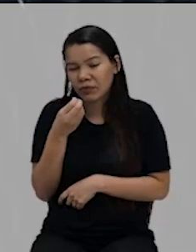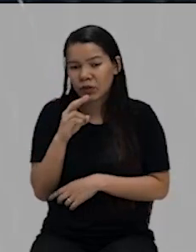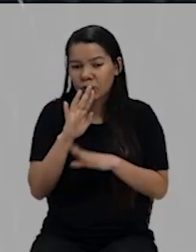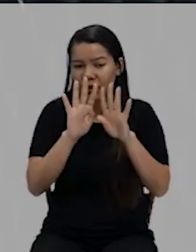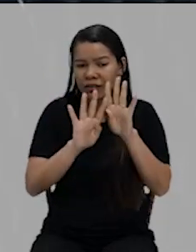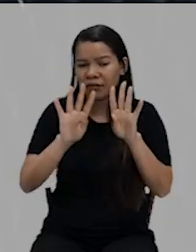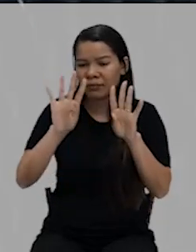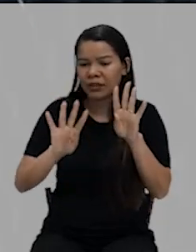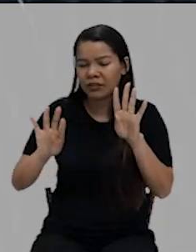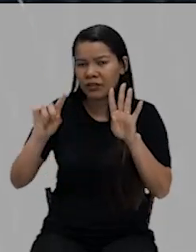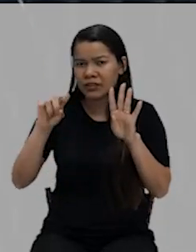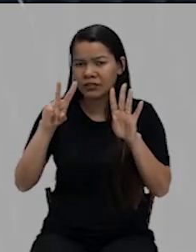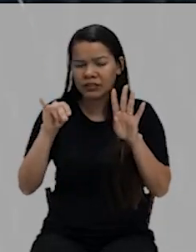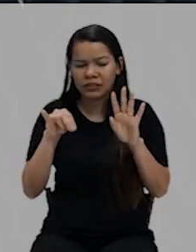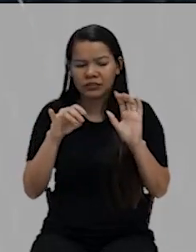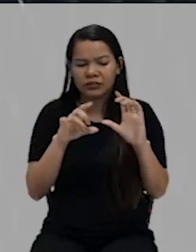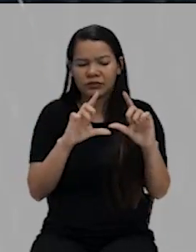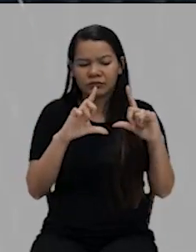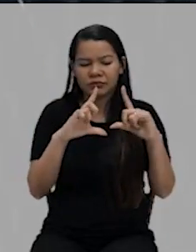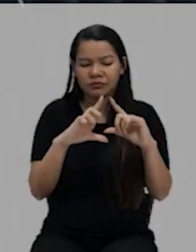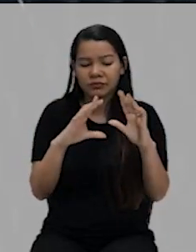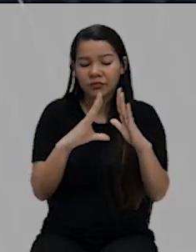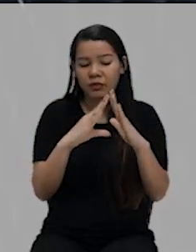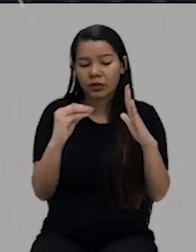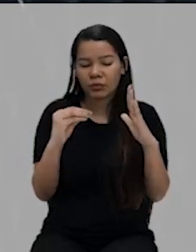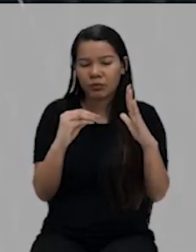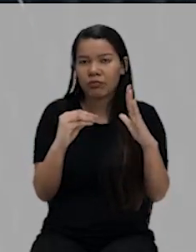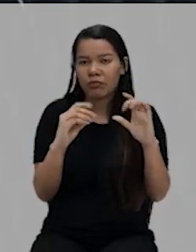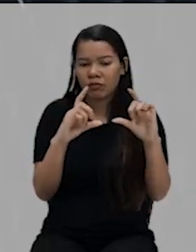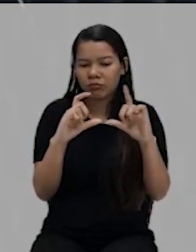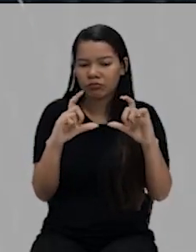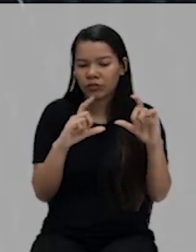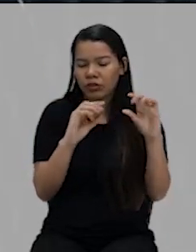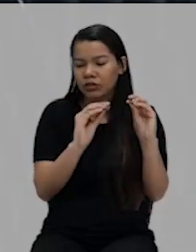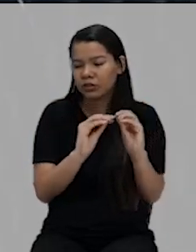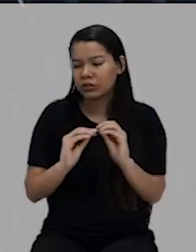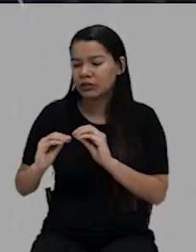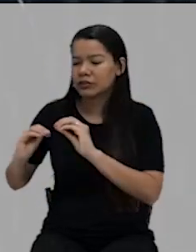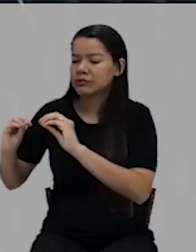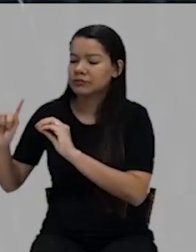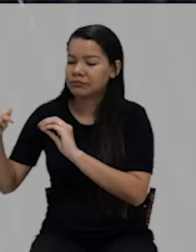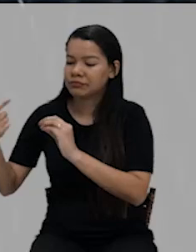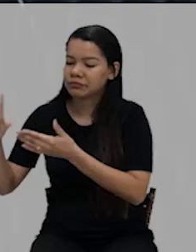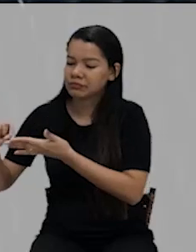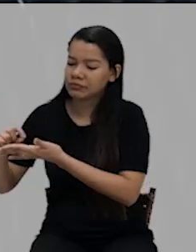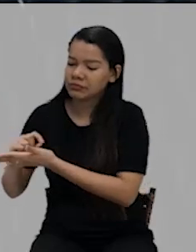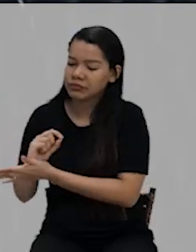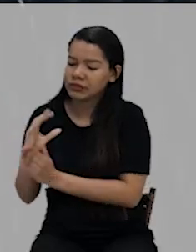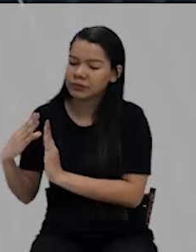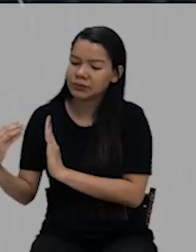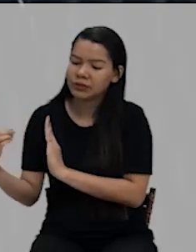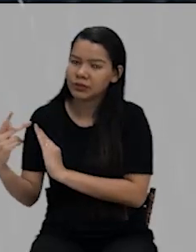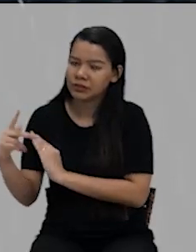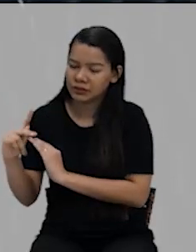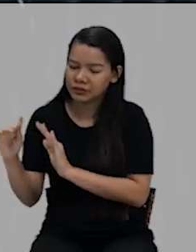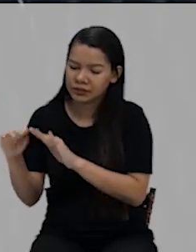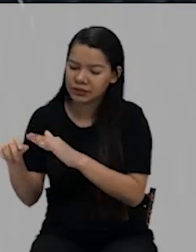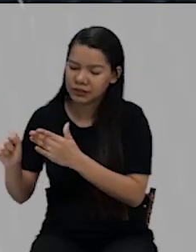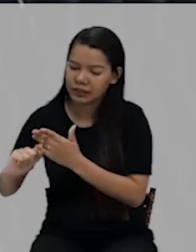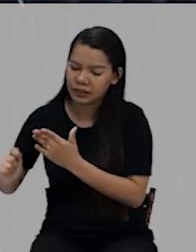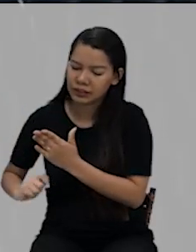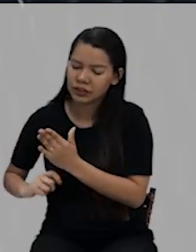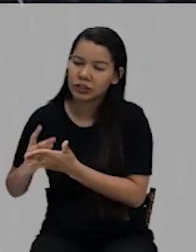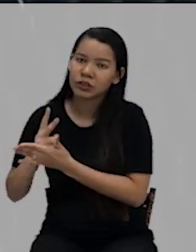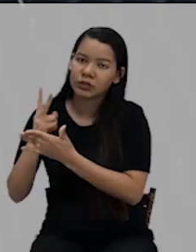tabela, você vai printar a tela, passar essas informações para o seu caderno e aí você vai continuar os seus estudos. Show de